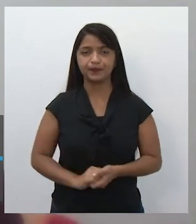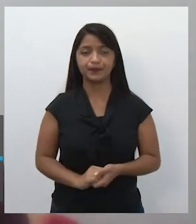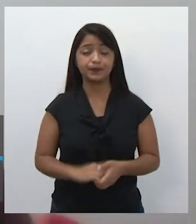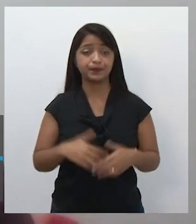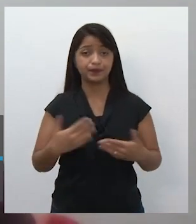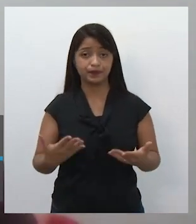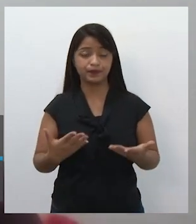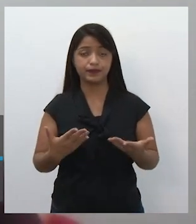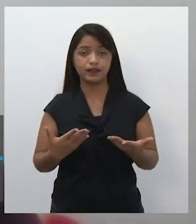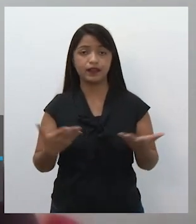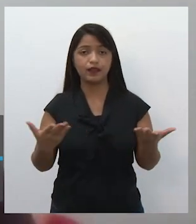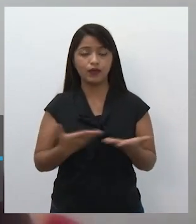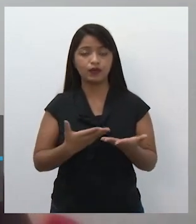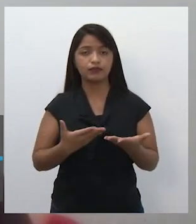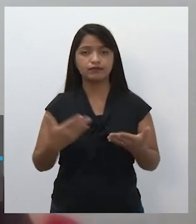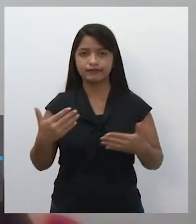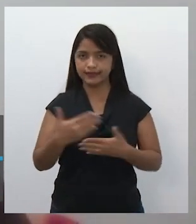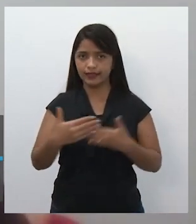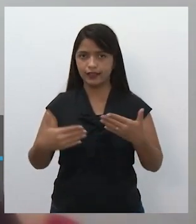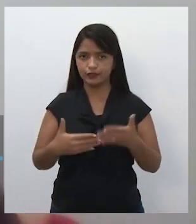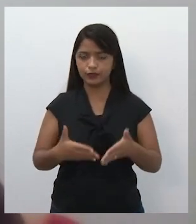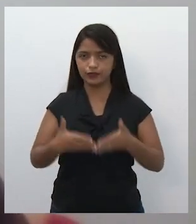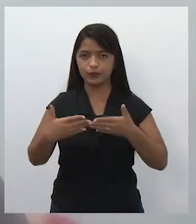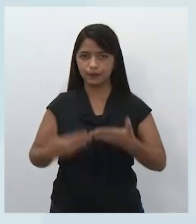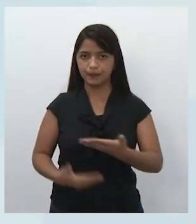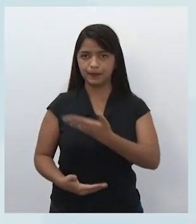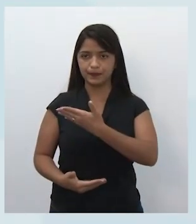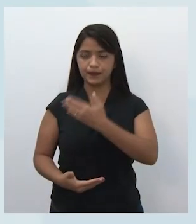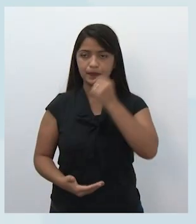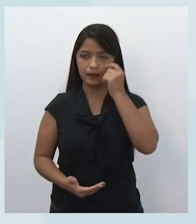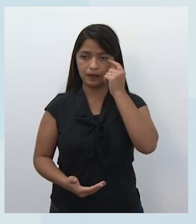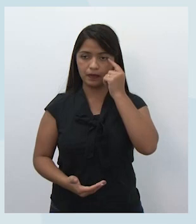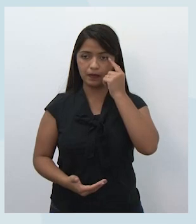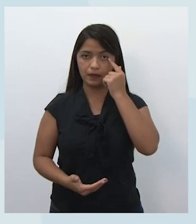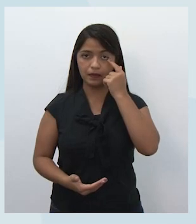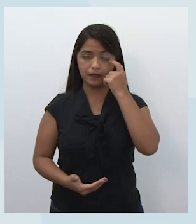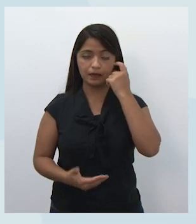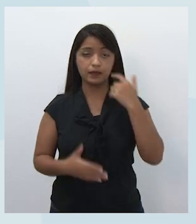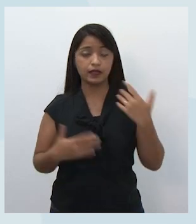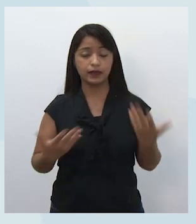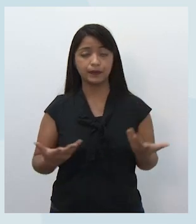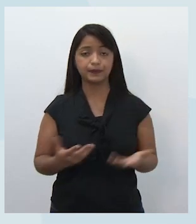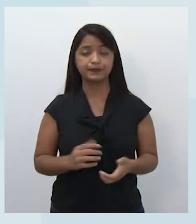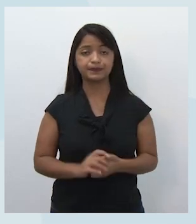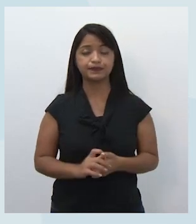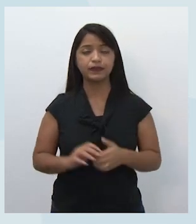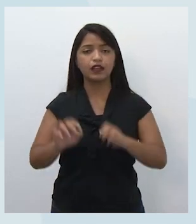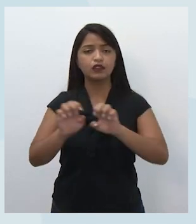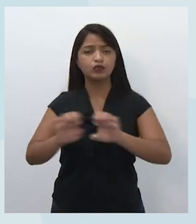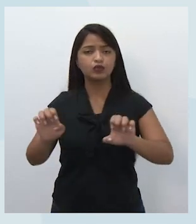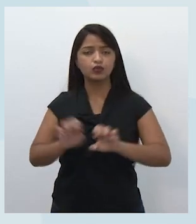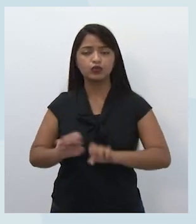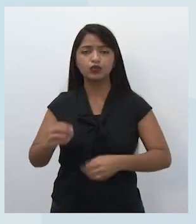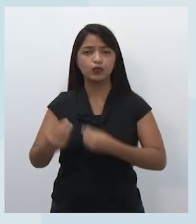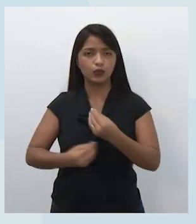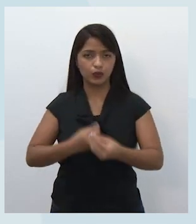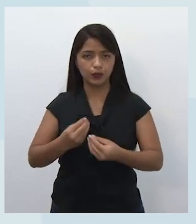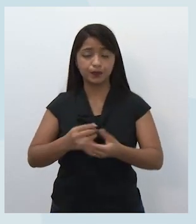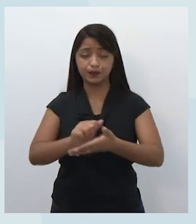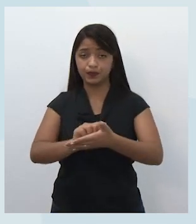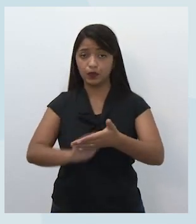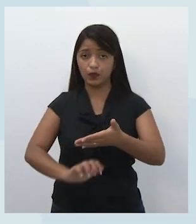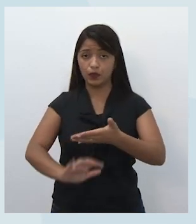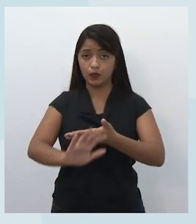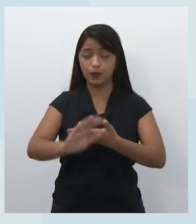que coloquem o próximo slide, por favor. Então, como é que funciona essa estrutura? Nós temos o currículo paulista